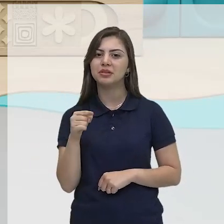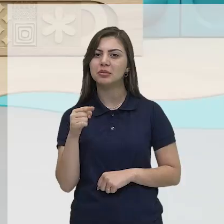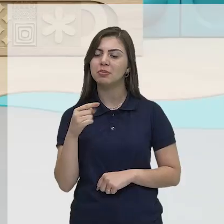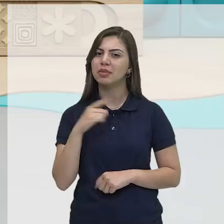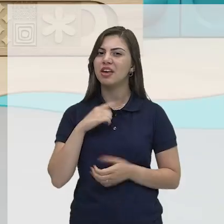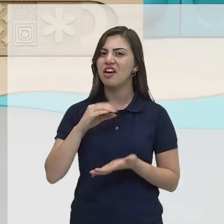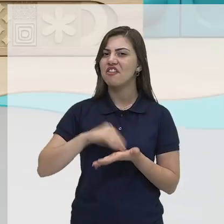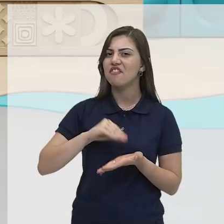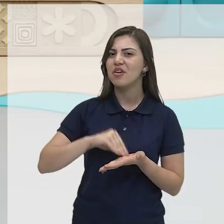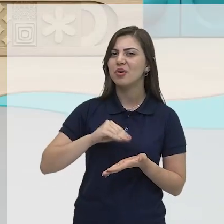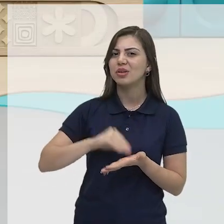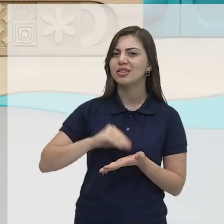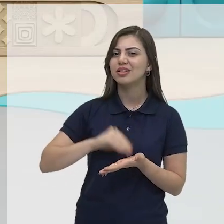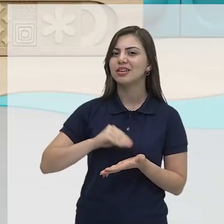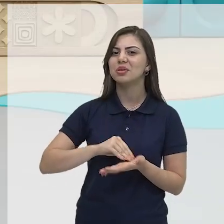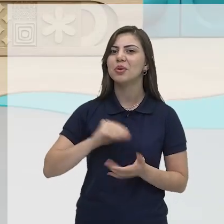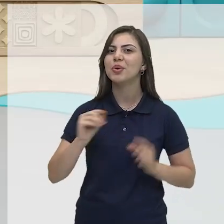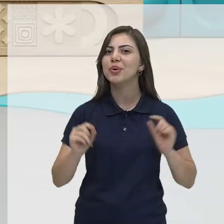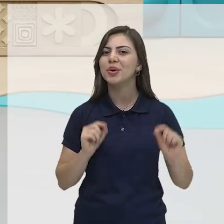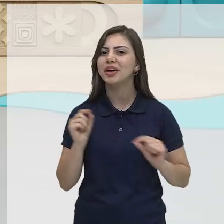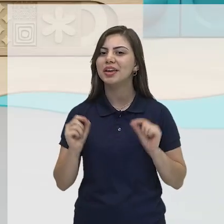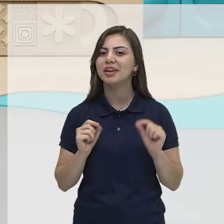falta de alguma coisa?